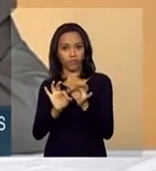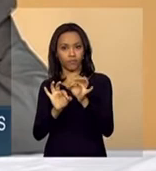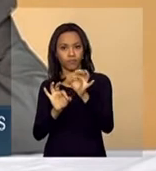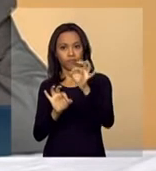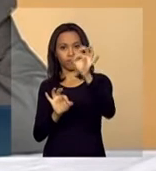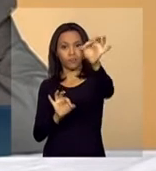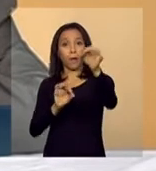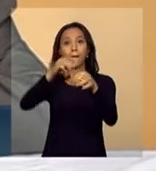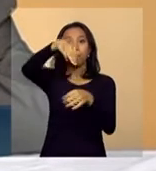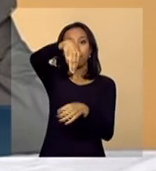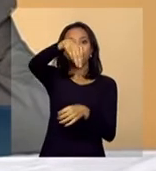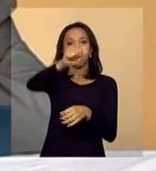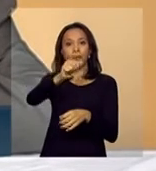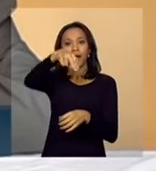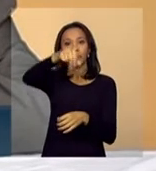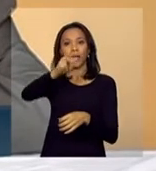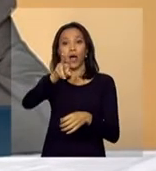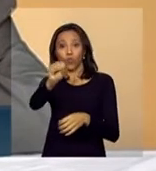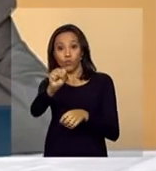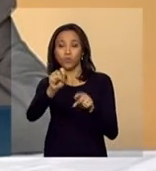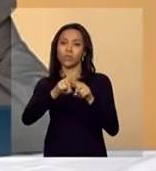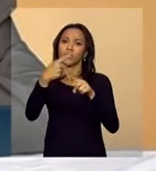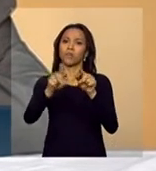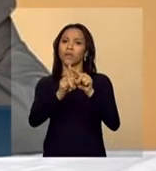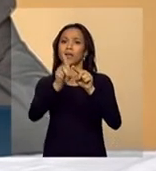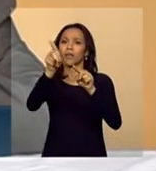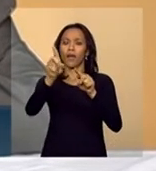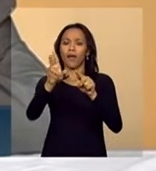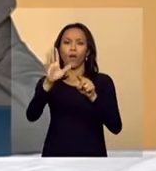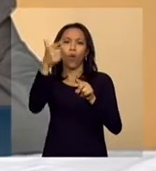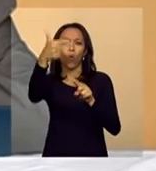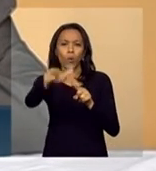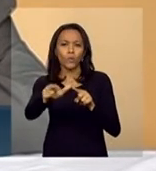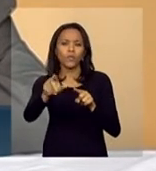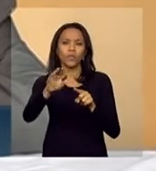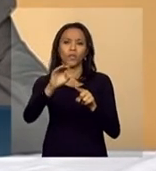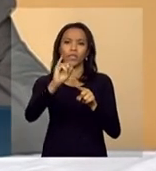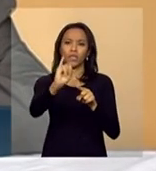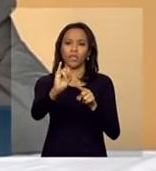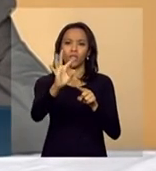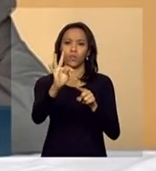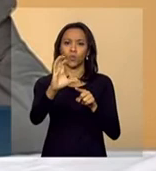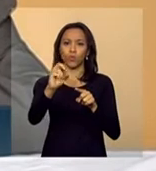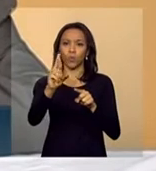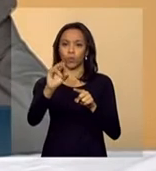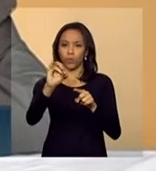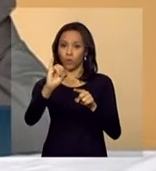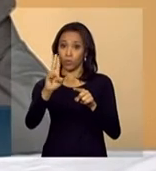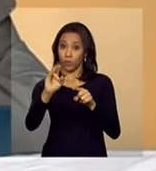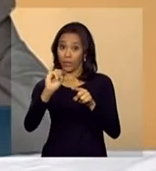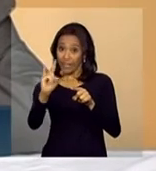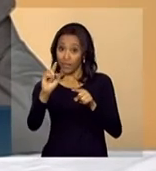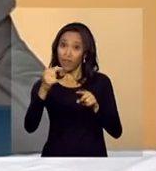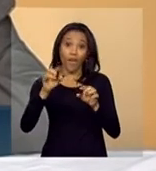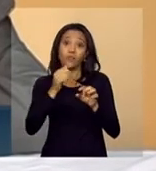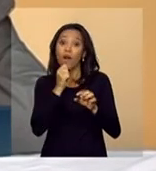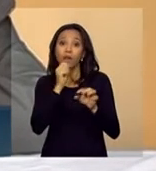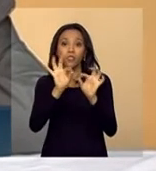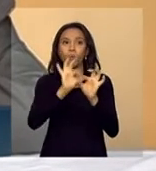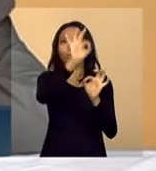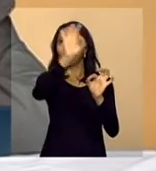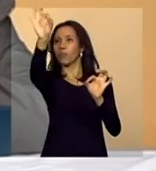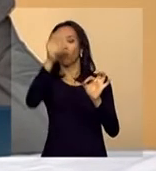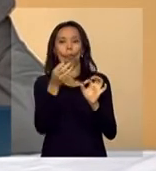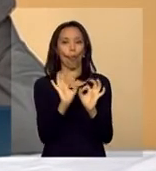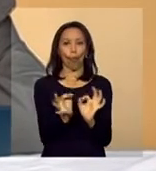sai da represa em Tucuruí e vai até Manaus, que é um projeto que nós estamos desenvolvendo conjuntamente com empresas privadas. Esse é o único trecho que